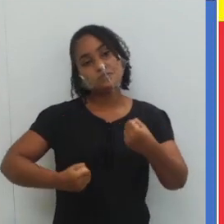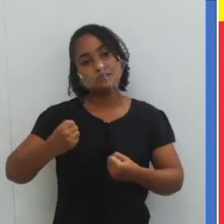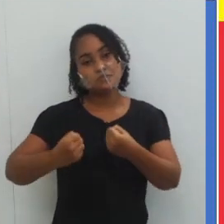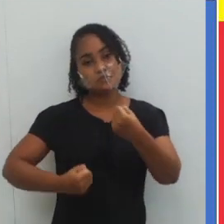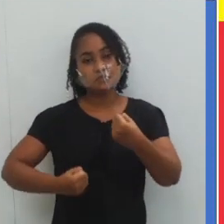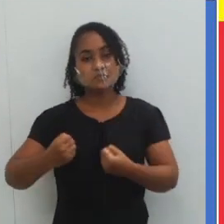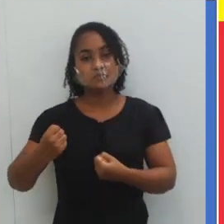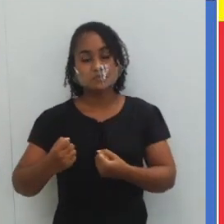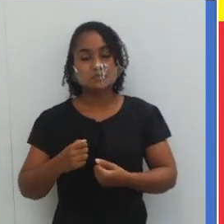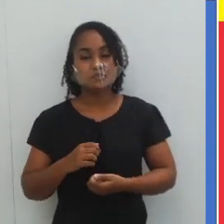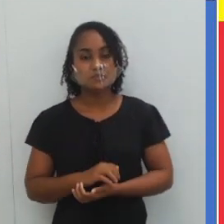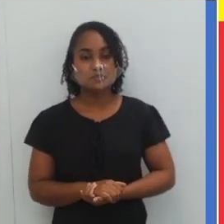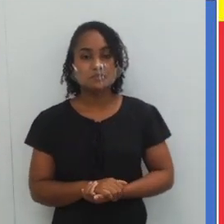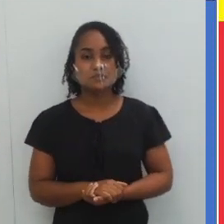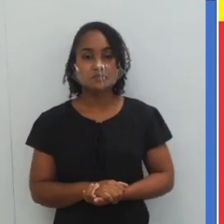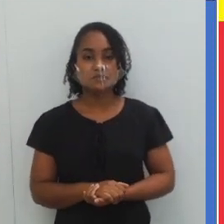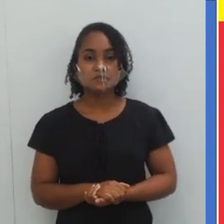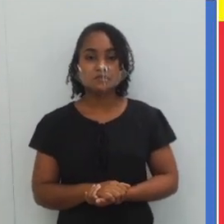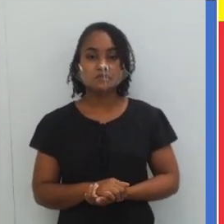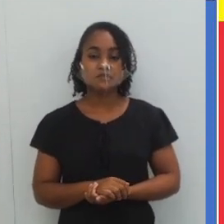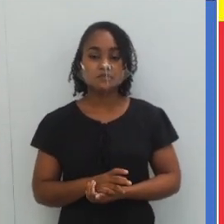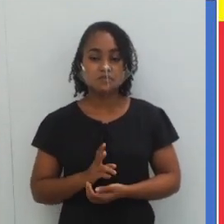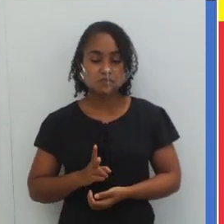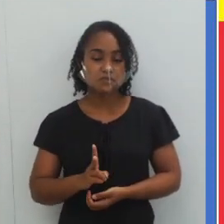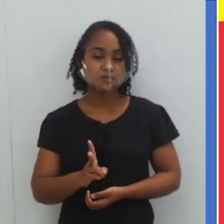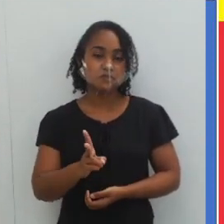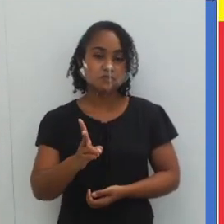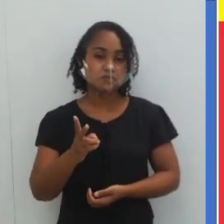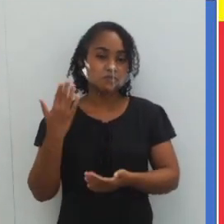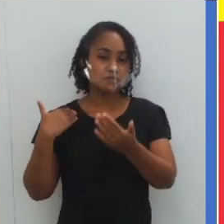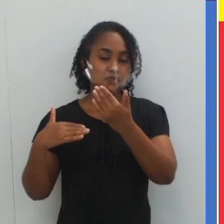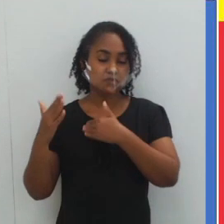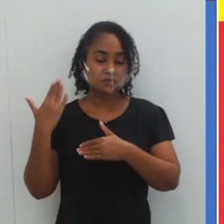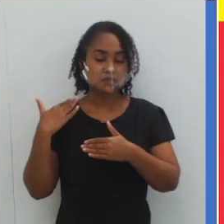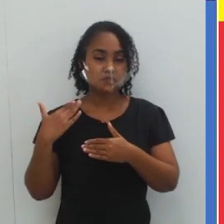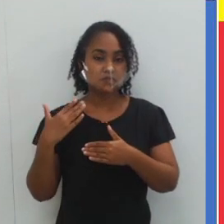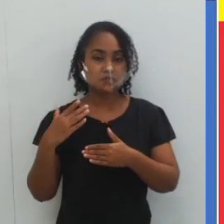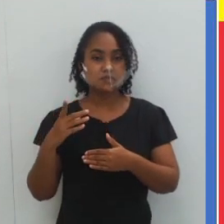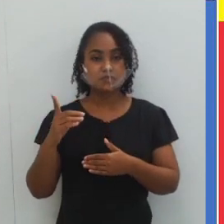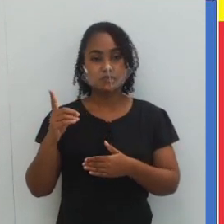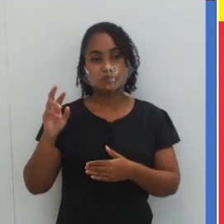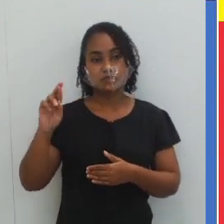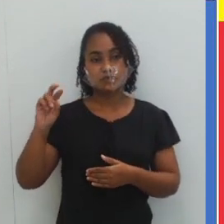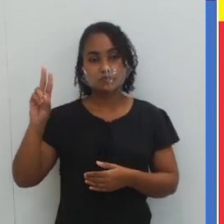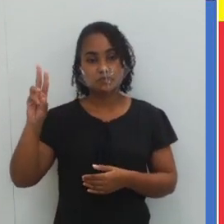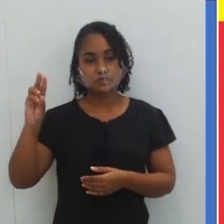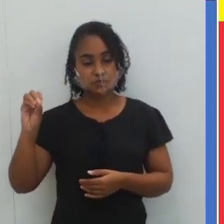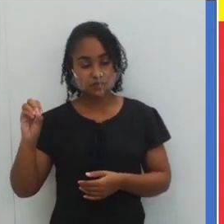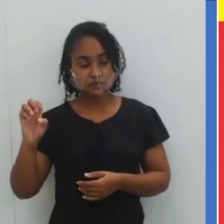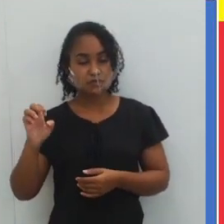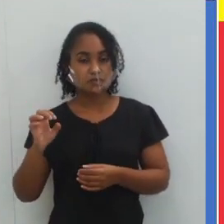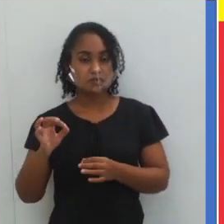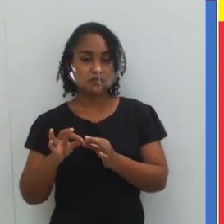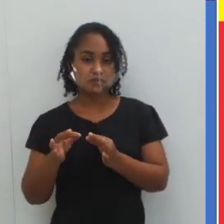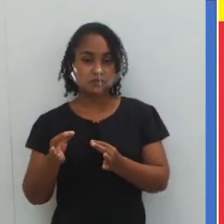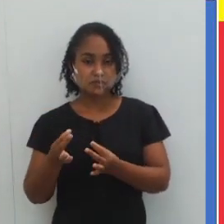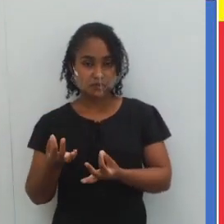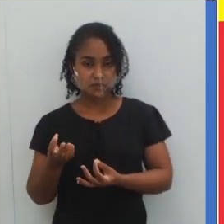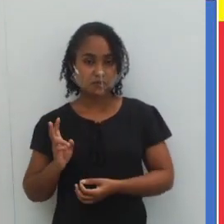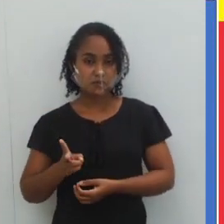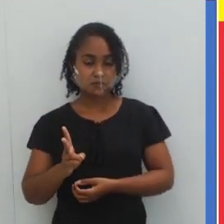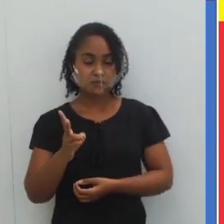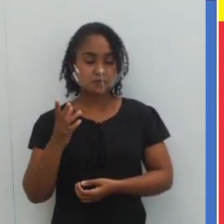que fica drive no past continuous e fica drove para o simple